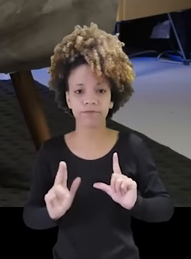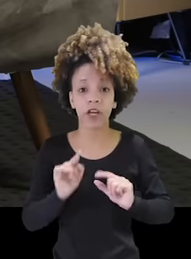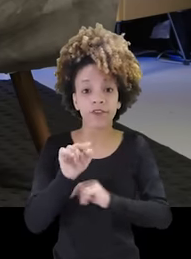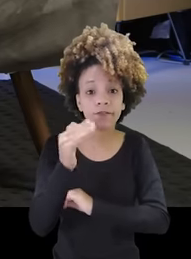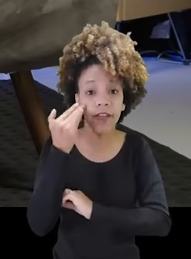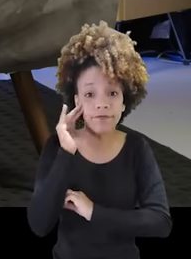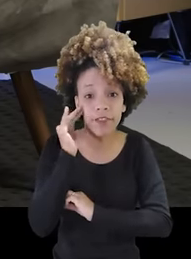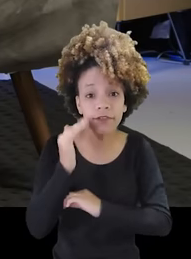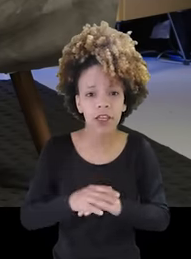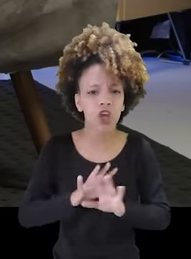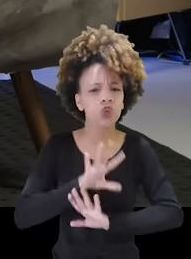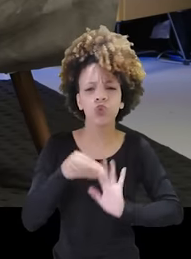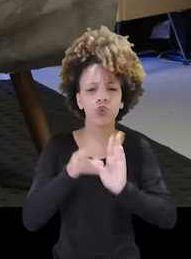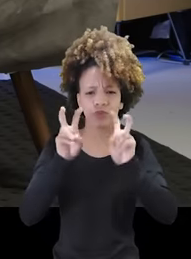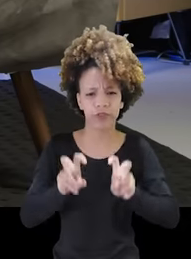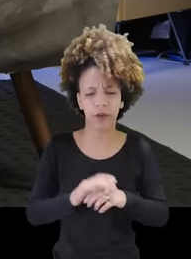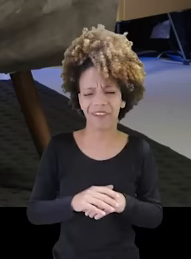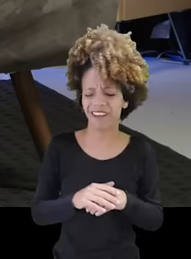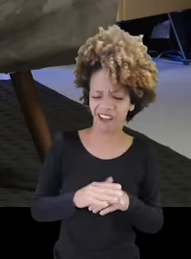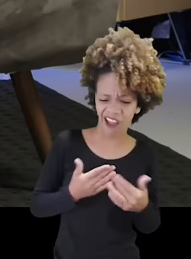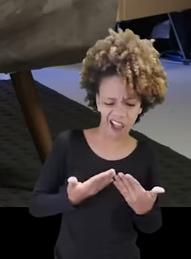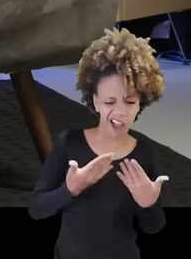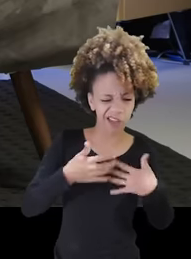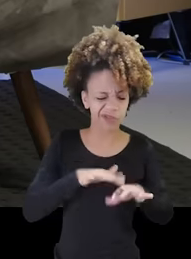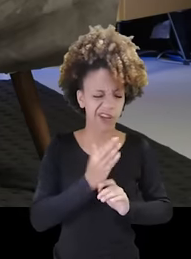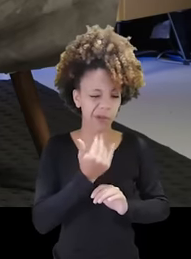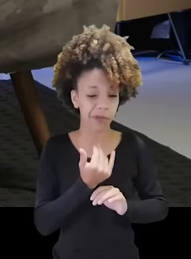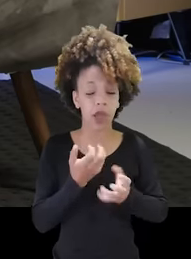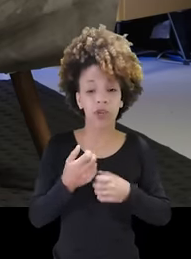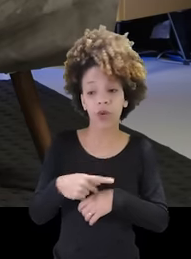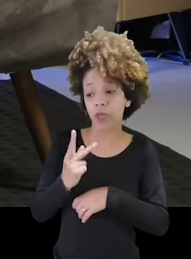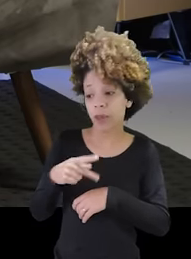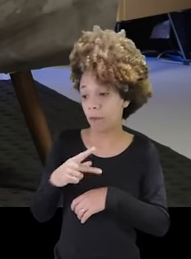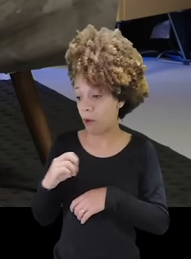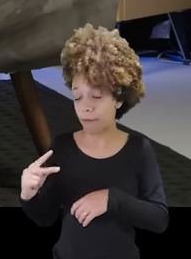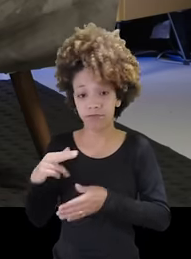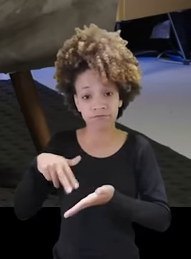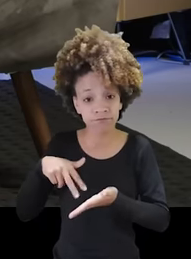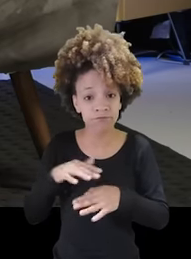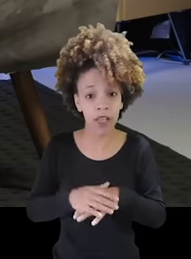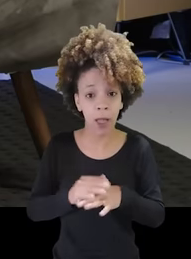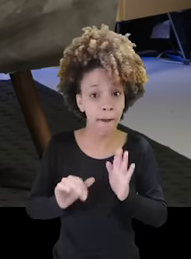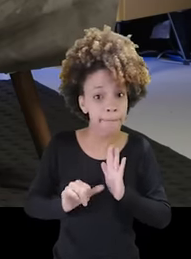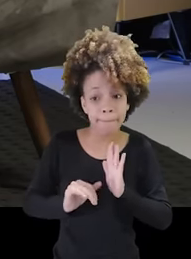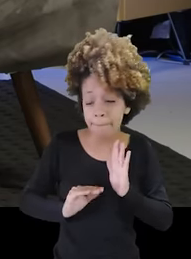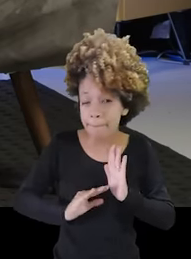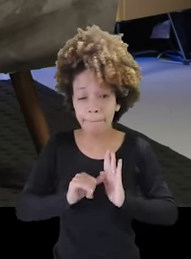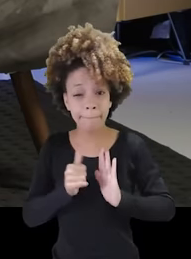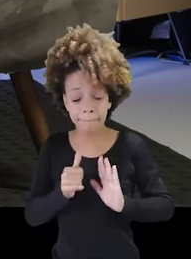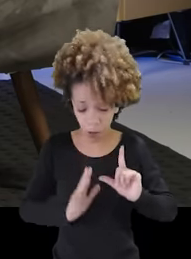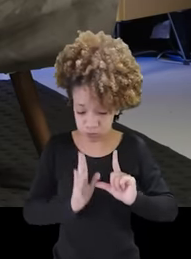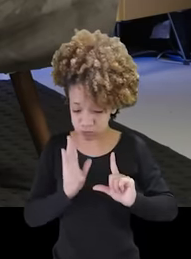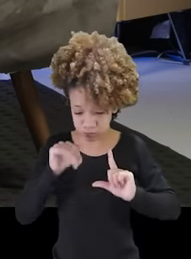vai entender sobre todos os assuntos ah essa parte eu não quero saber sobre a comida eu quero saber sobre o k-pop no próprio vídeo tem um corte você vem aqui você escolhe